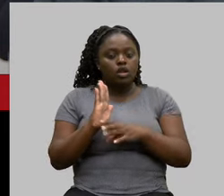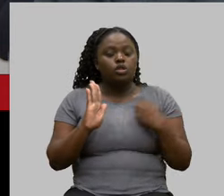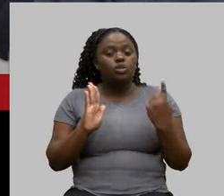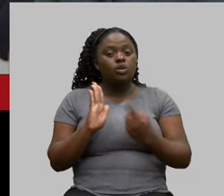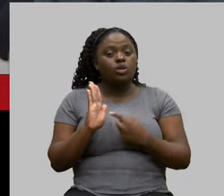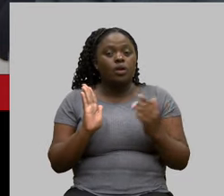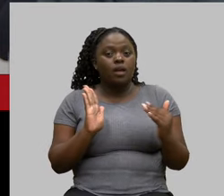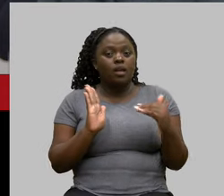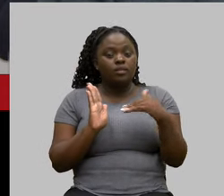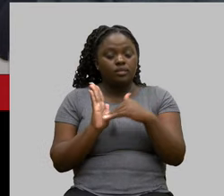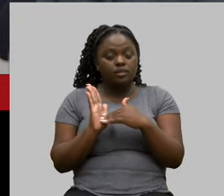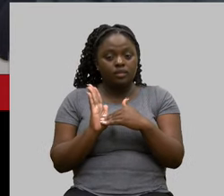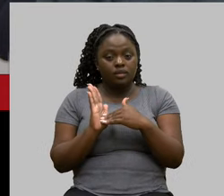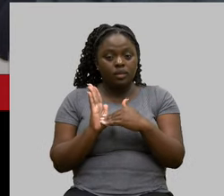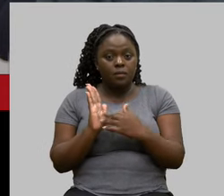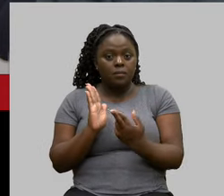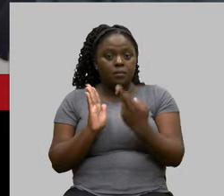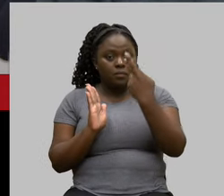até